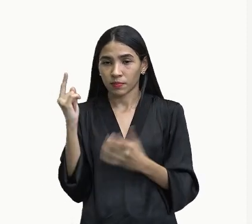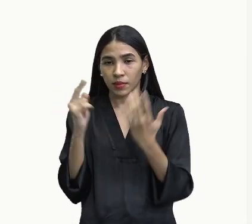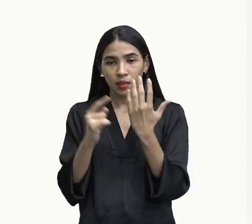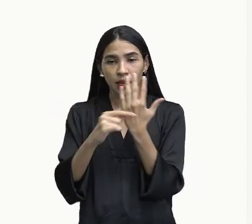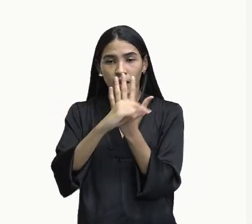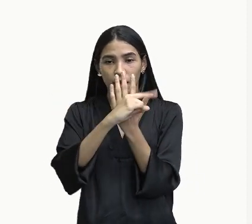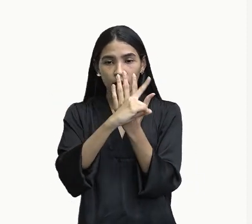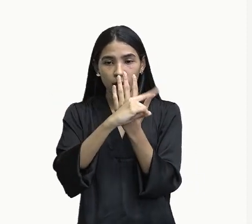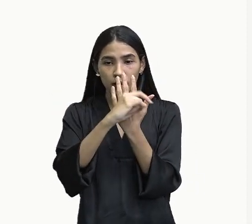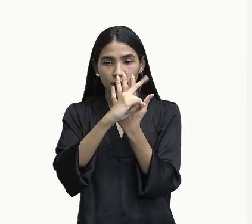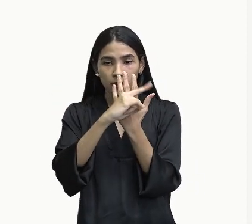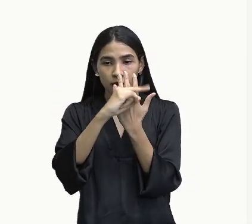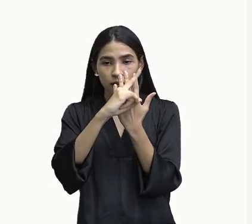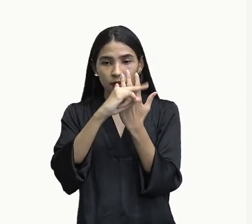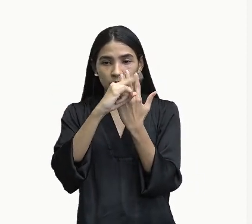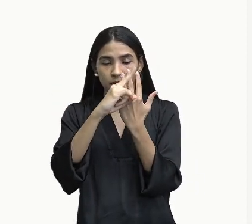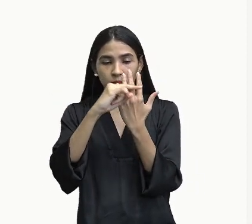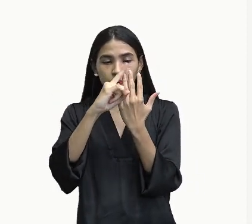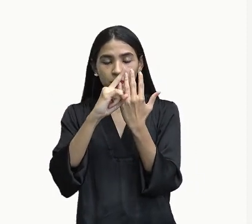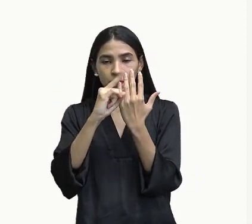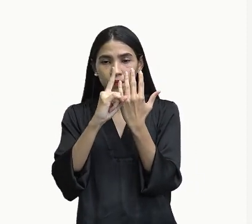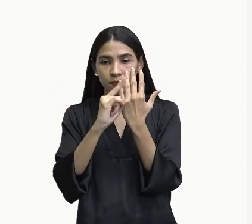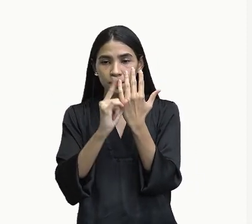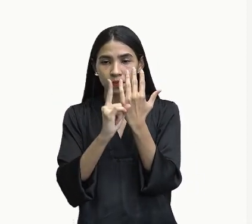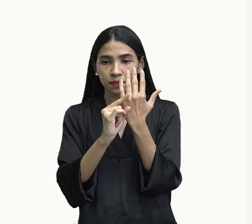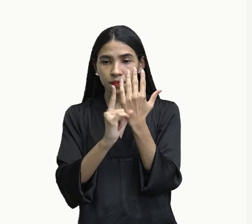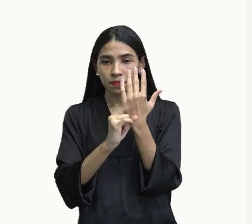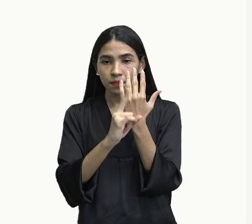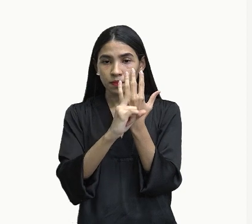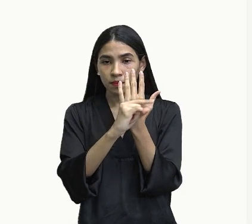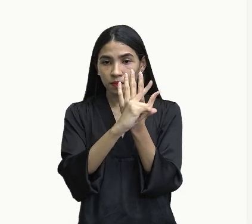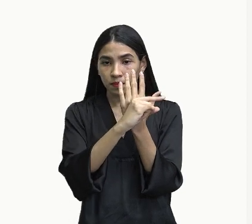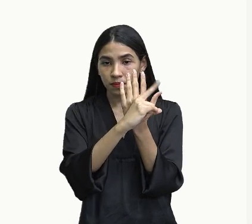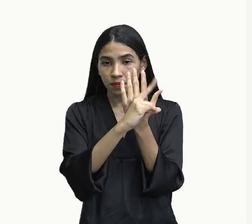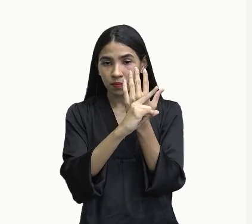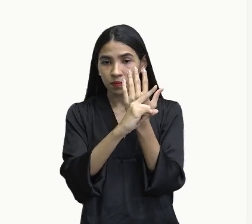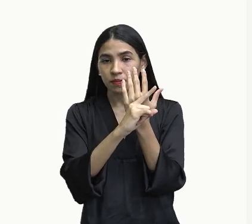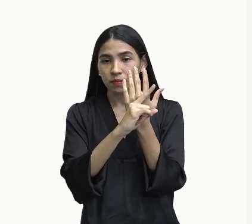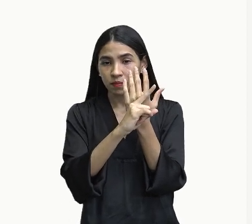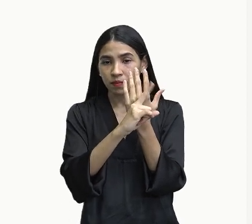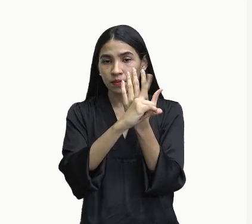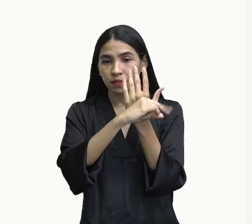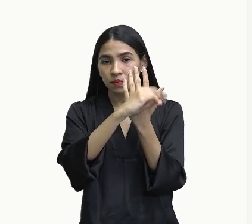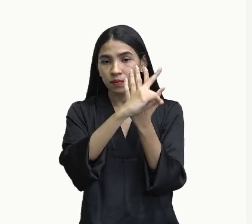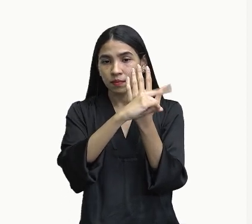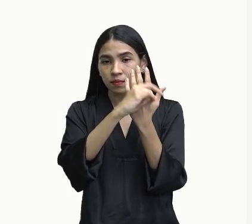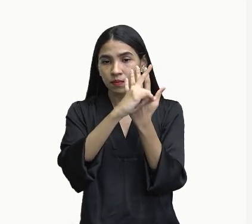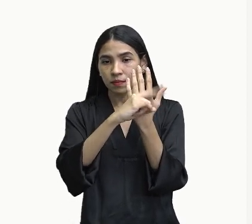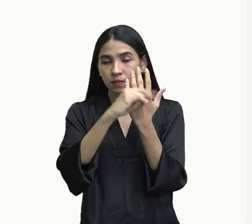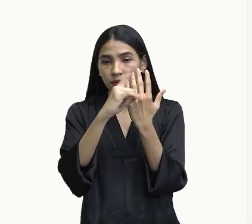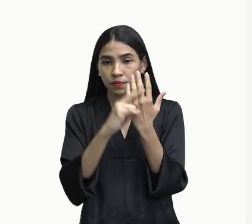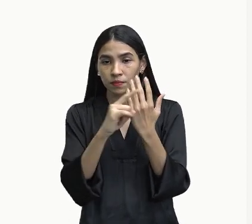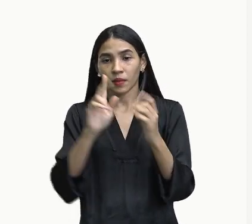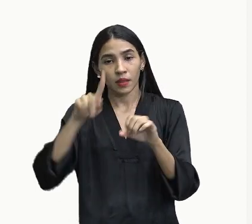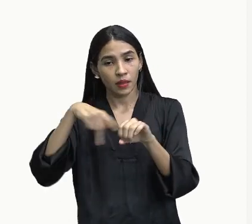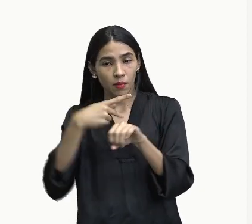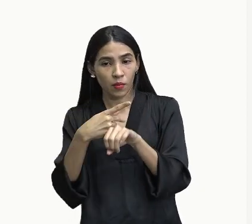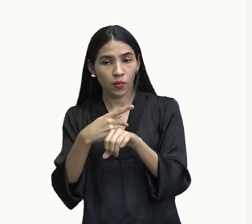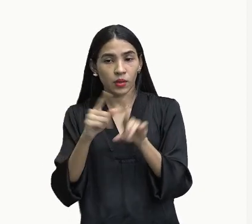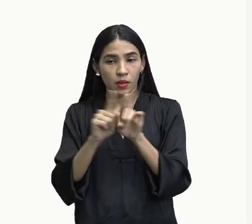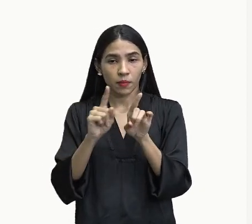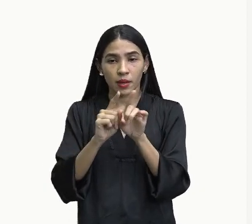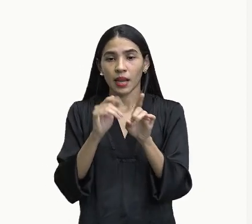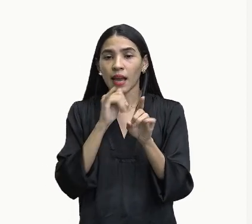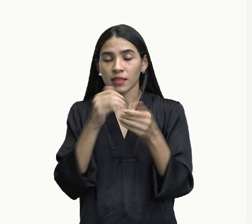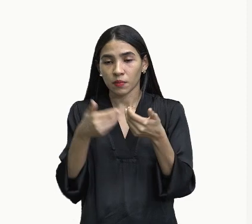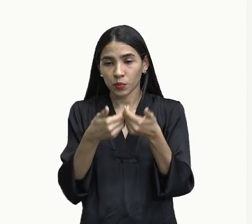aqui nessa camada mais internazinha, né, ele passa a alimentação para eles, para depois ser